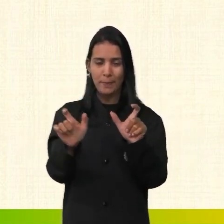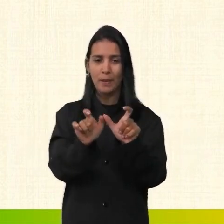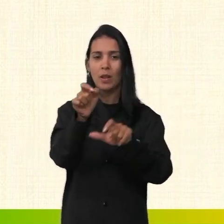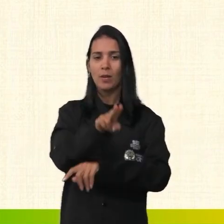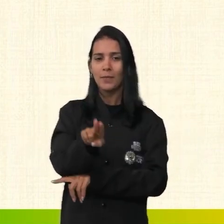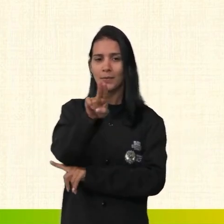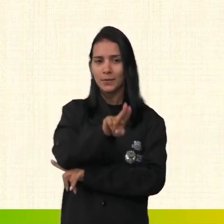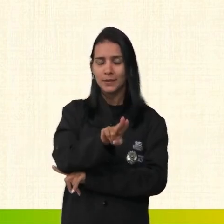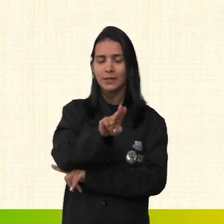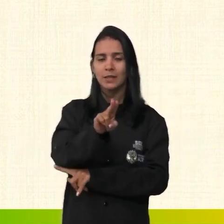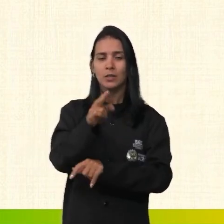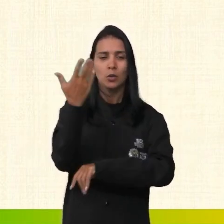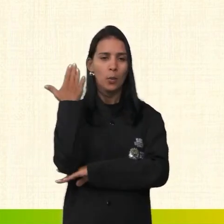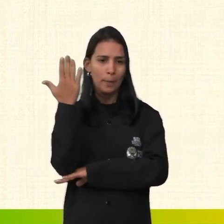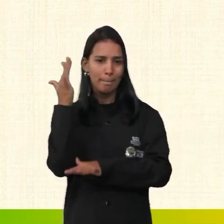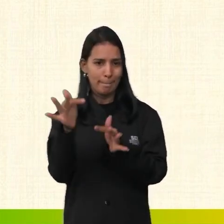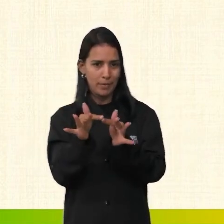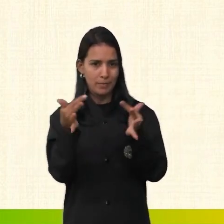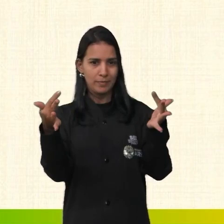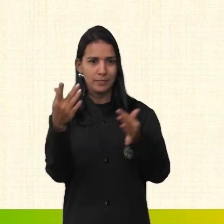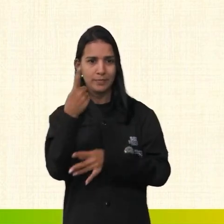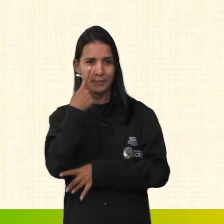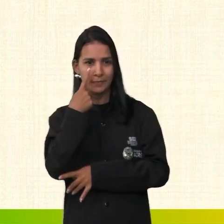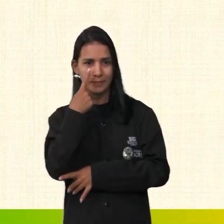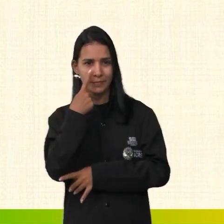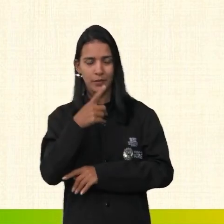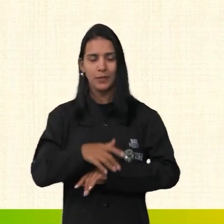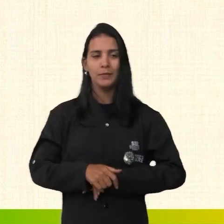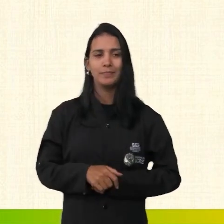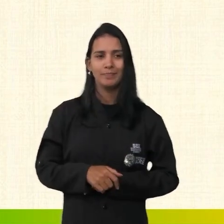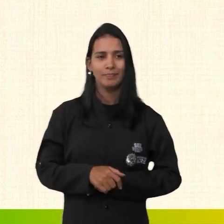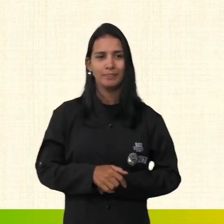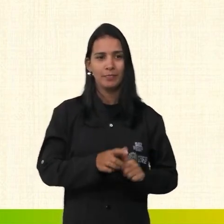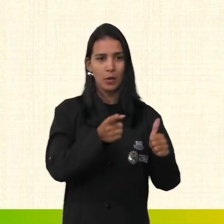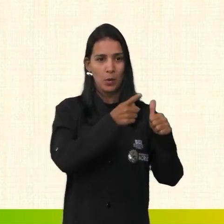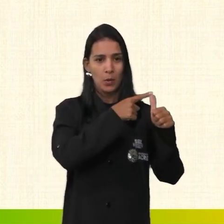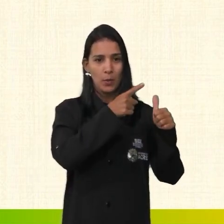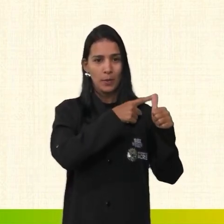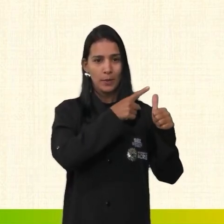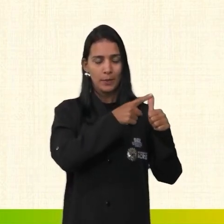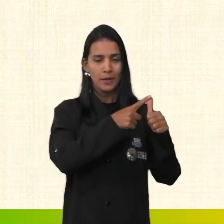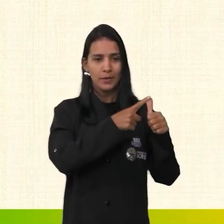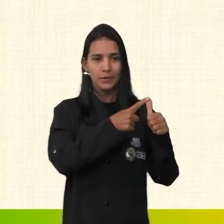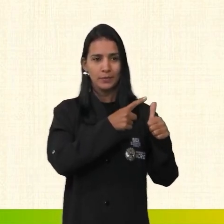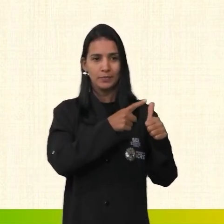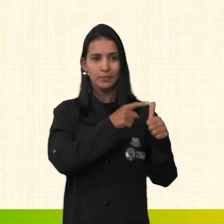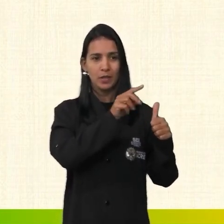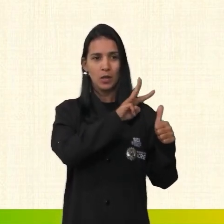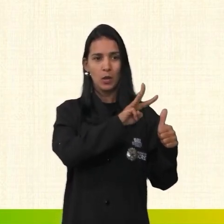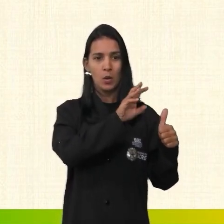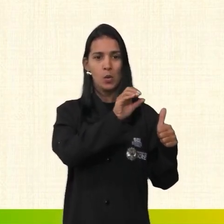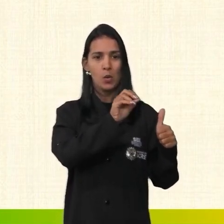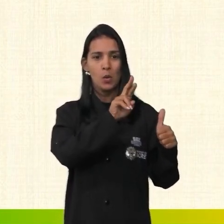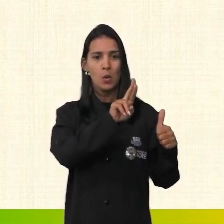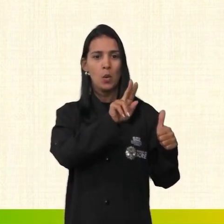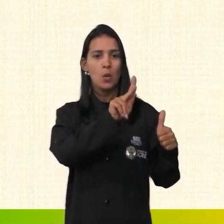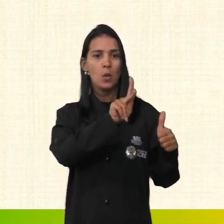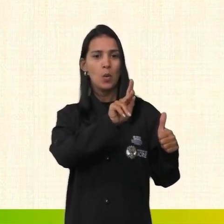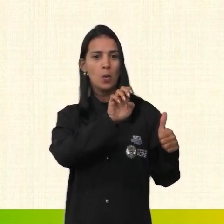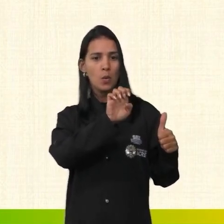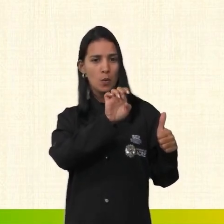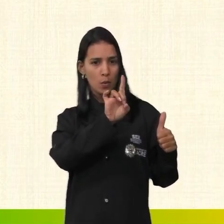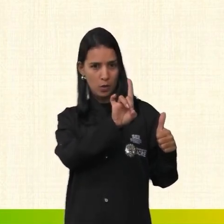passado simples. Bem? Vamos lá, o primeiro verbo nós temos worked. Como